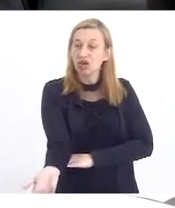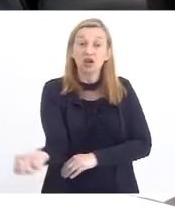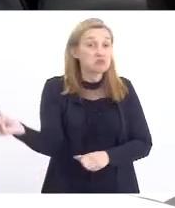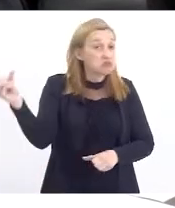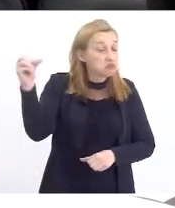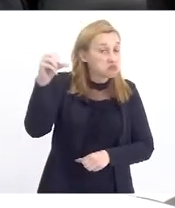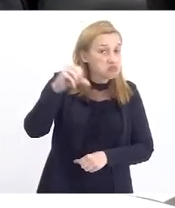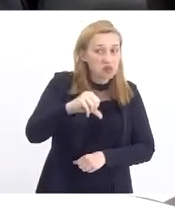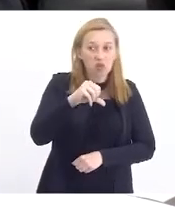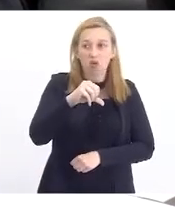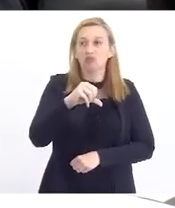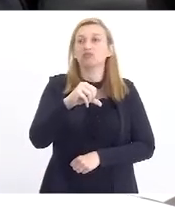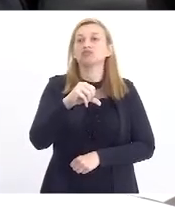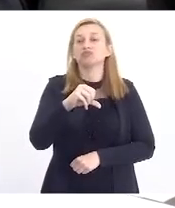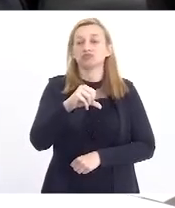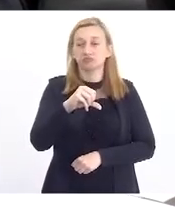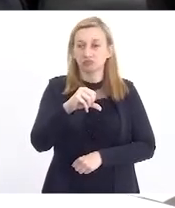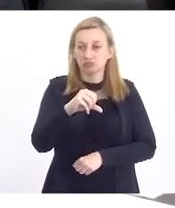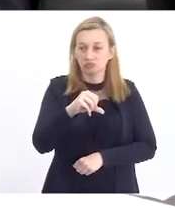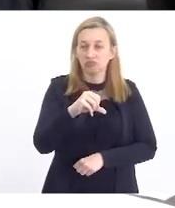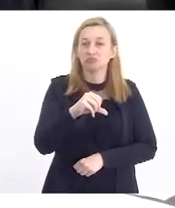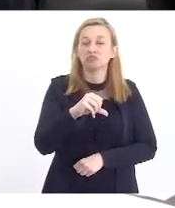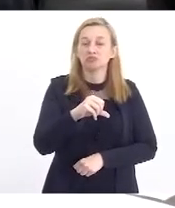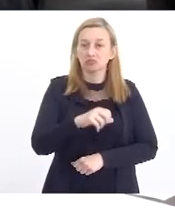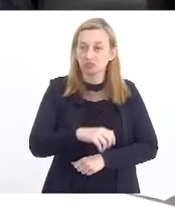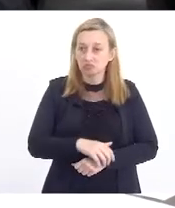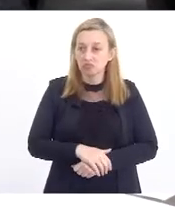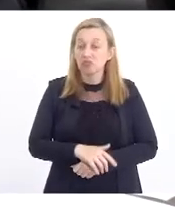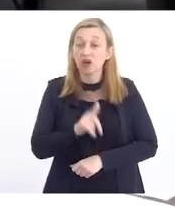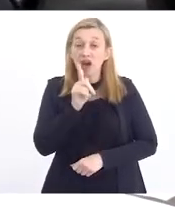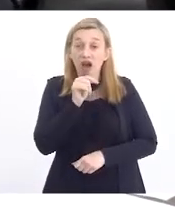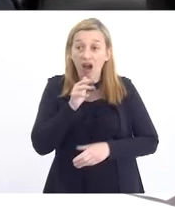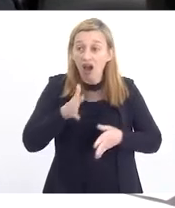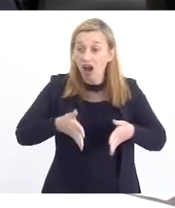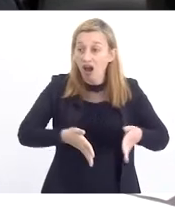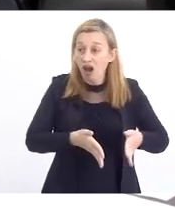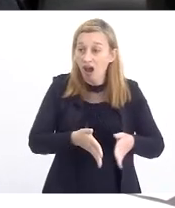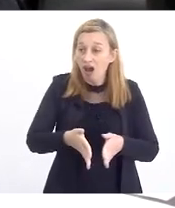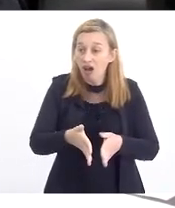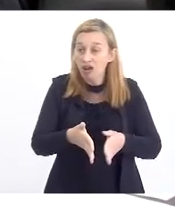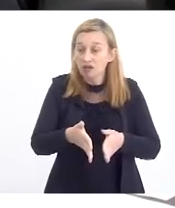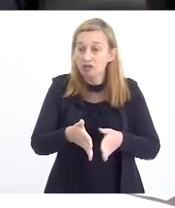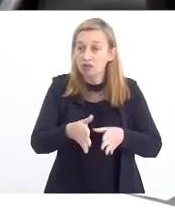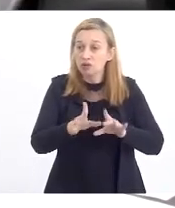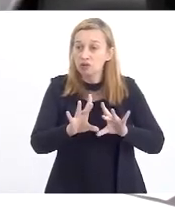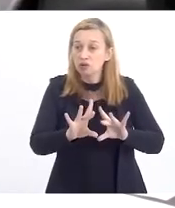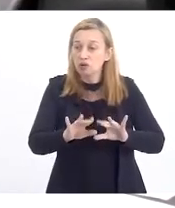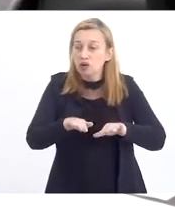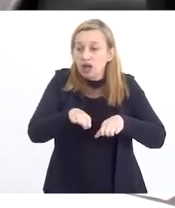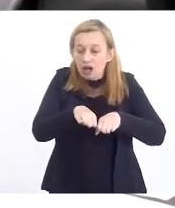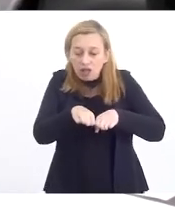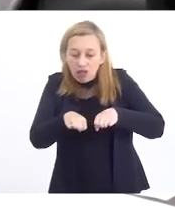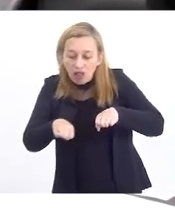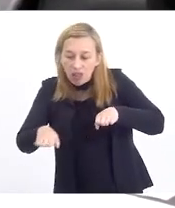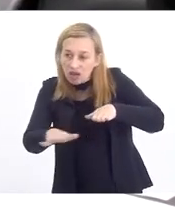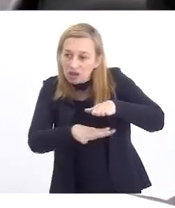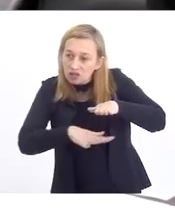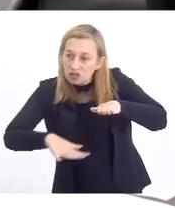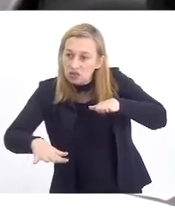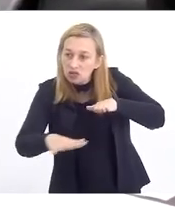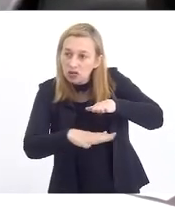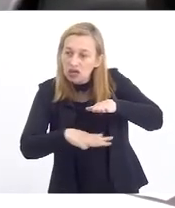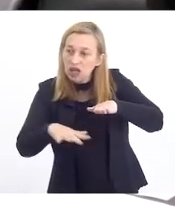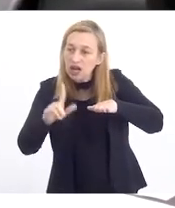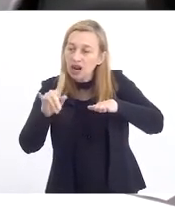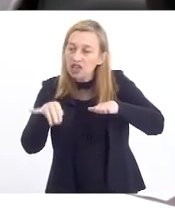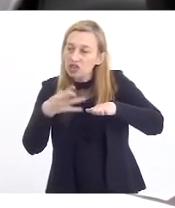pior é a penetração da água no lençol freático e mais material sólido